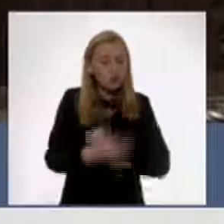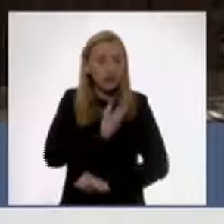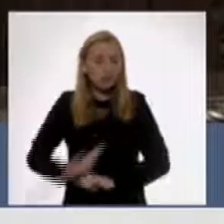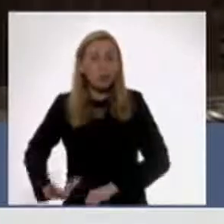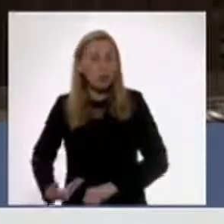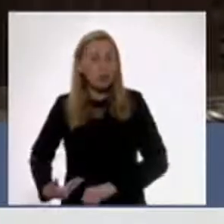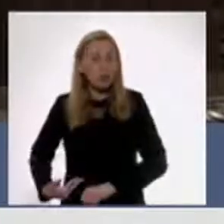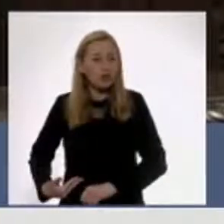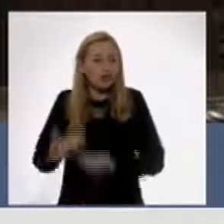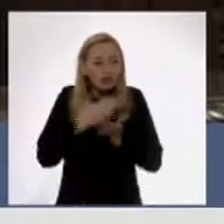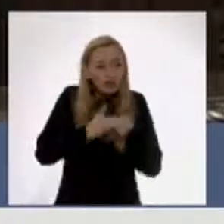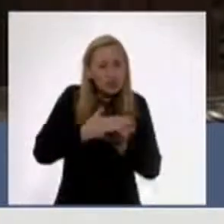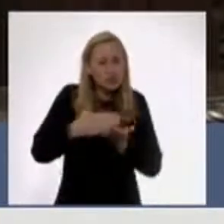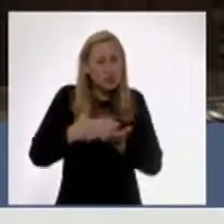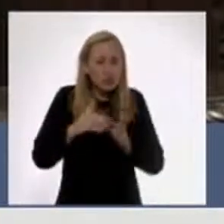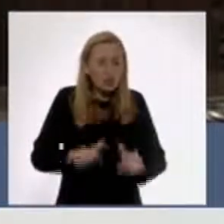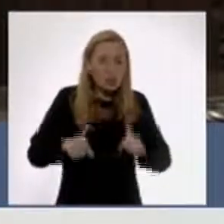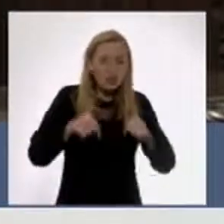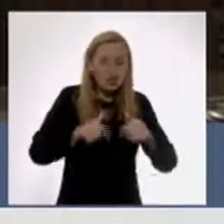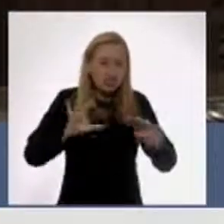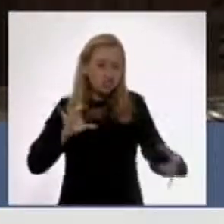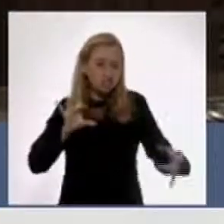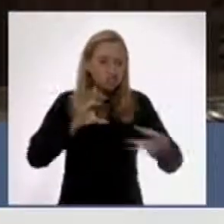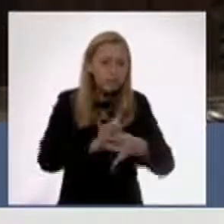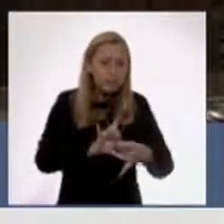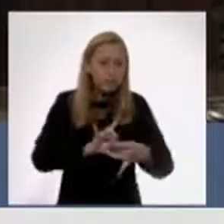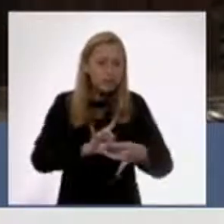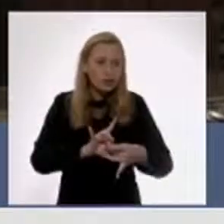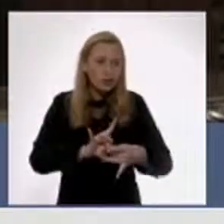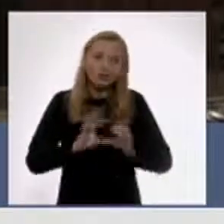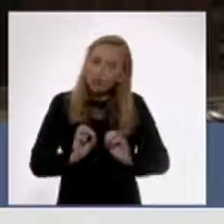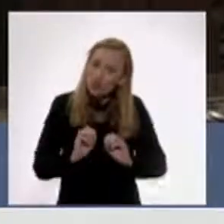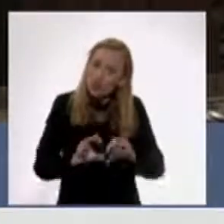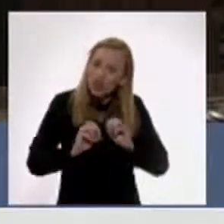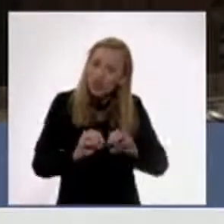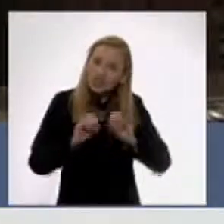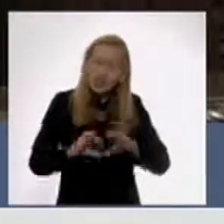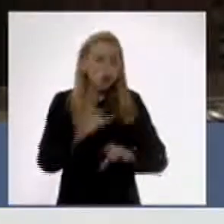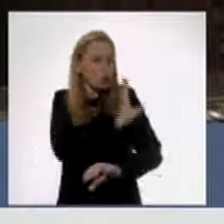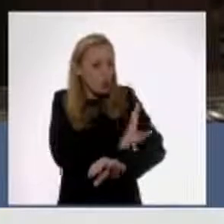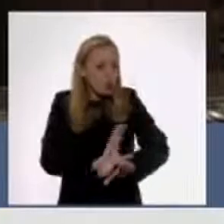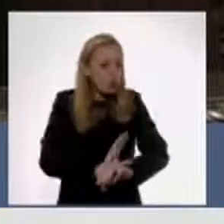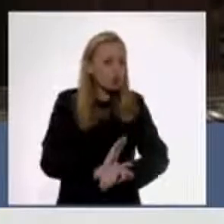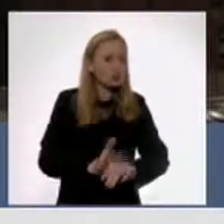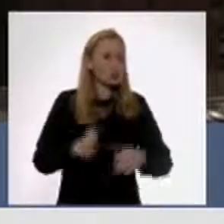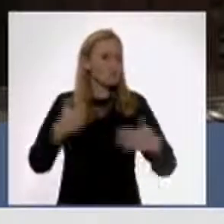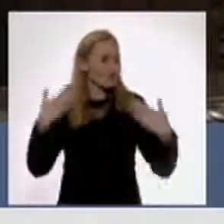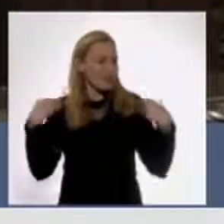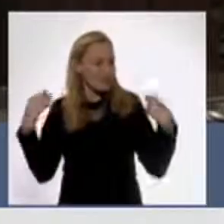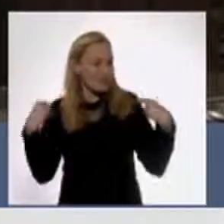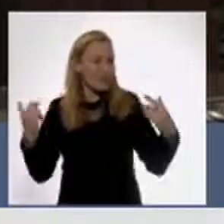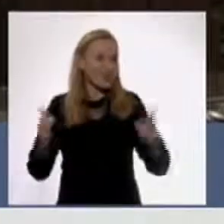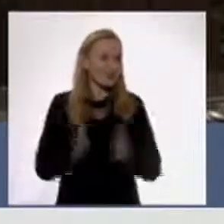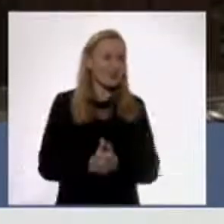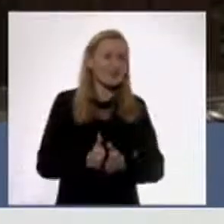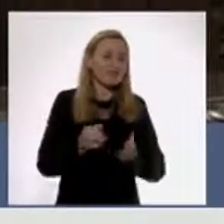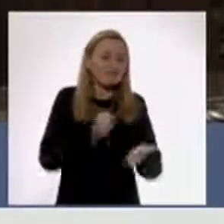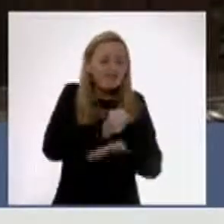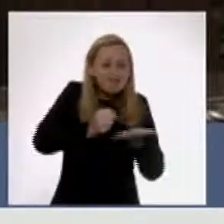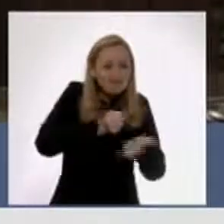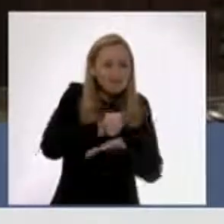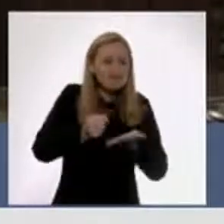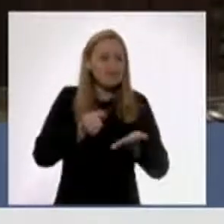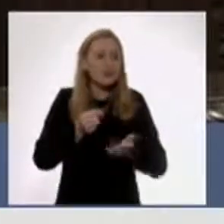pública a partir de uma ação integrada de educação, cultura, lazer, infraestrutura,